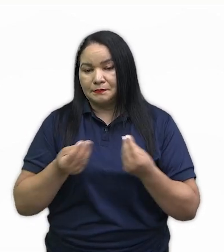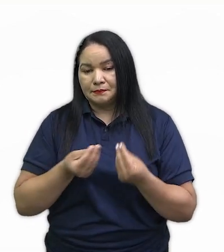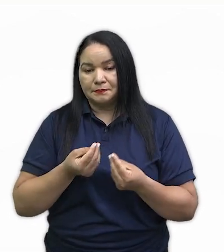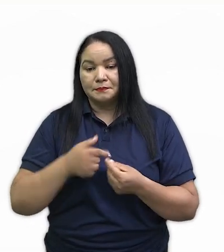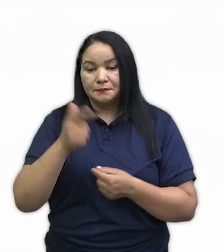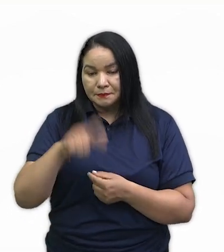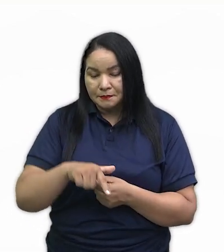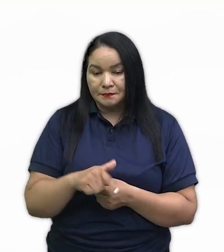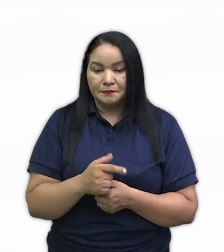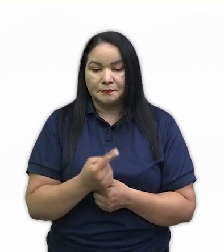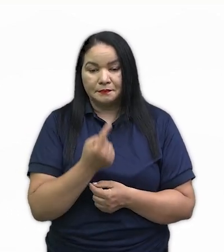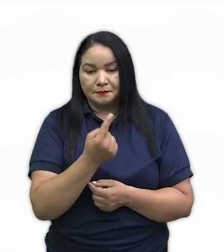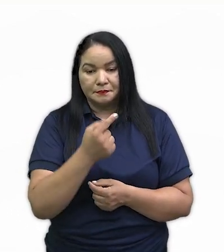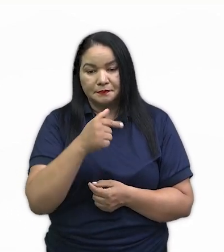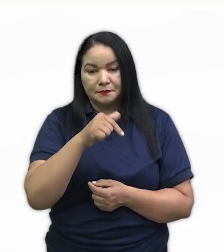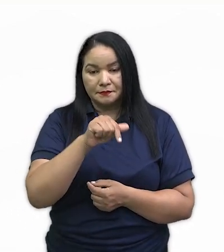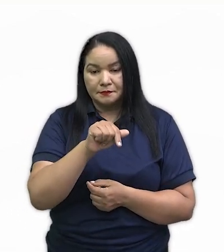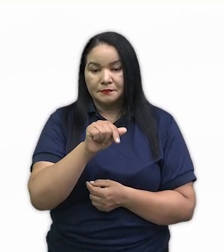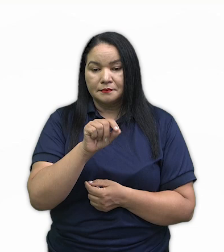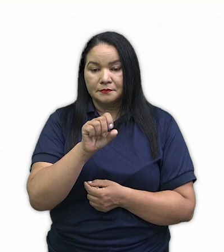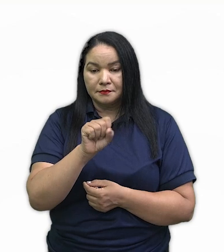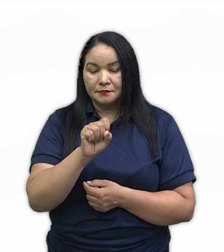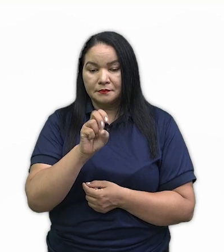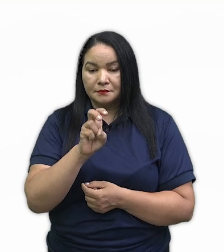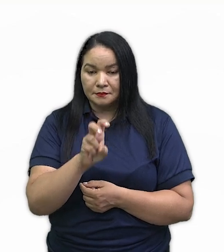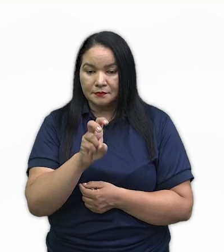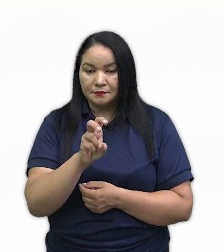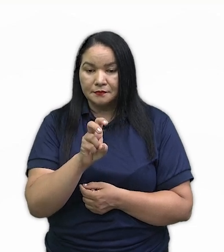vou repetir aqui esse valor,